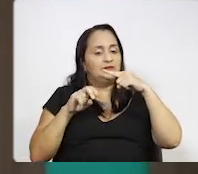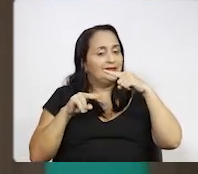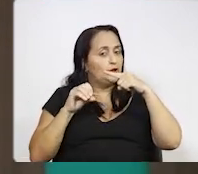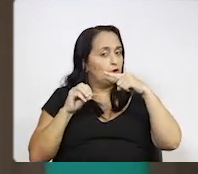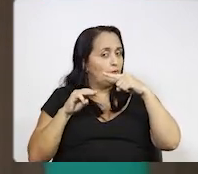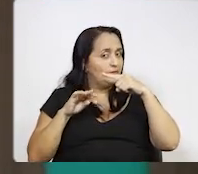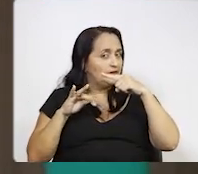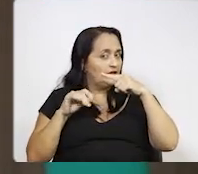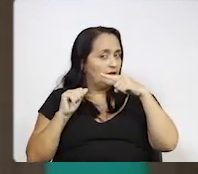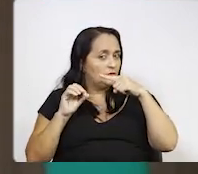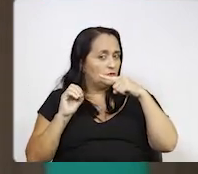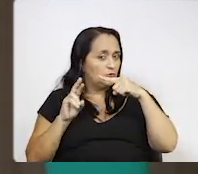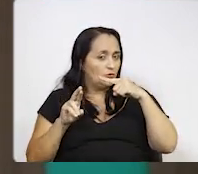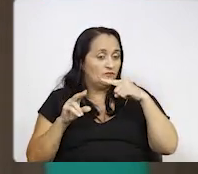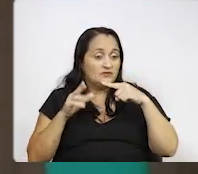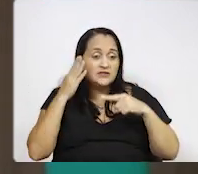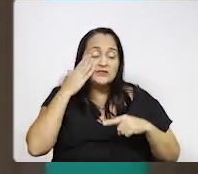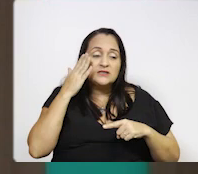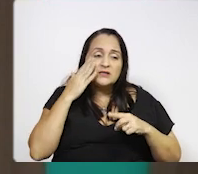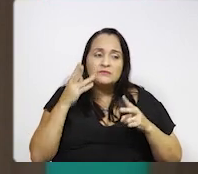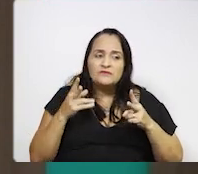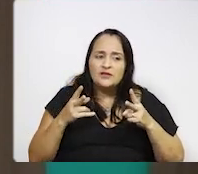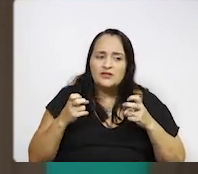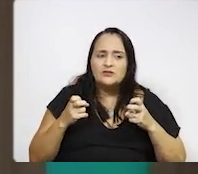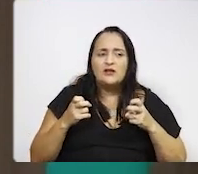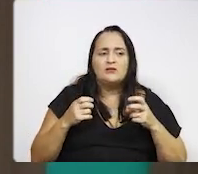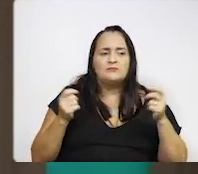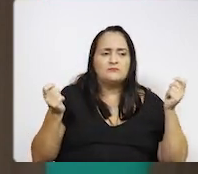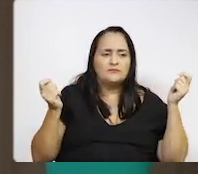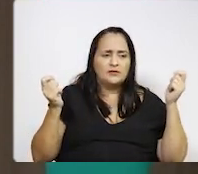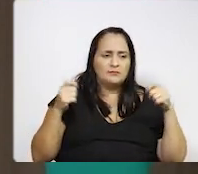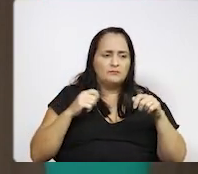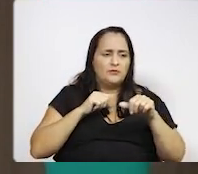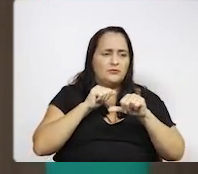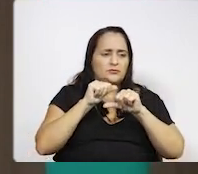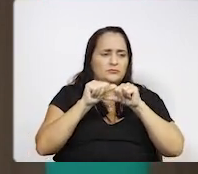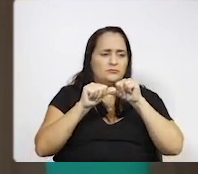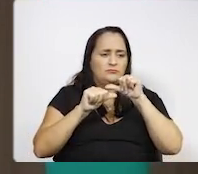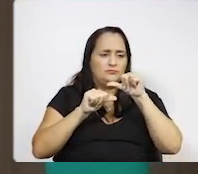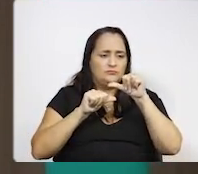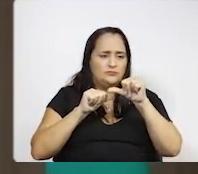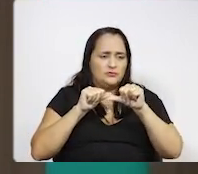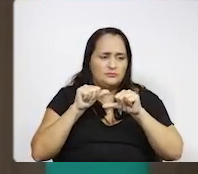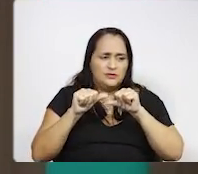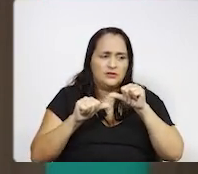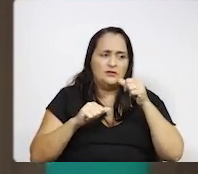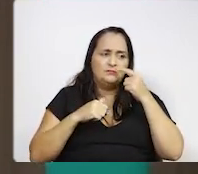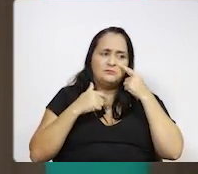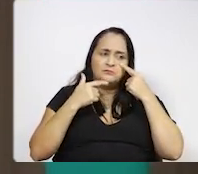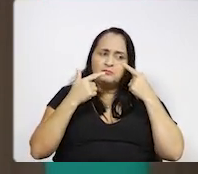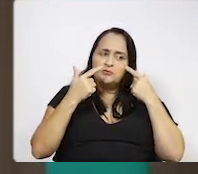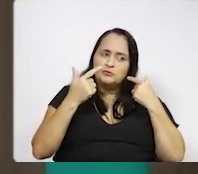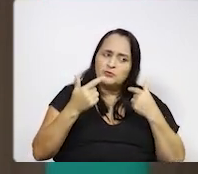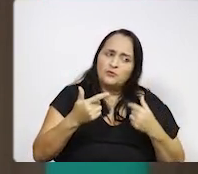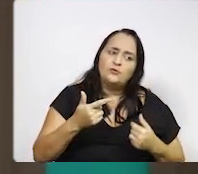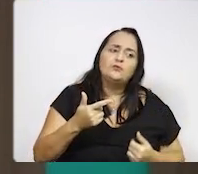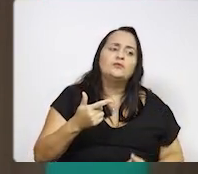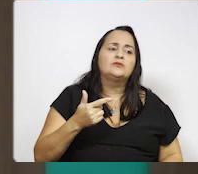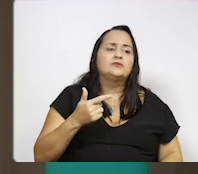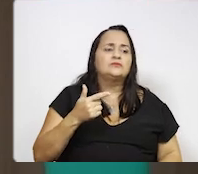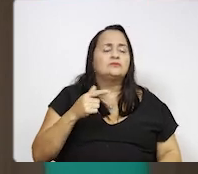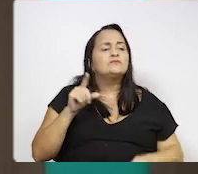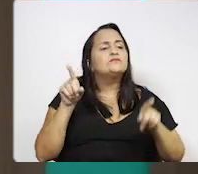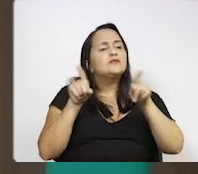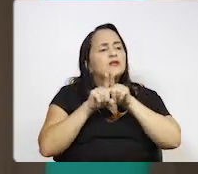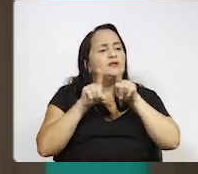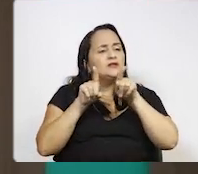fração equivalente. Então, quando você não souber nada, você vai lá e multiplica, ó. Multipliquei por 2